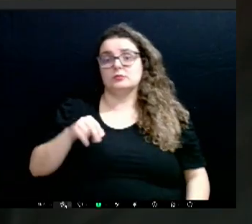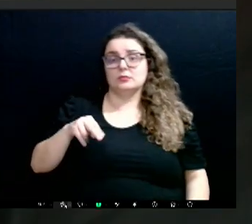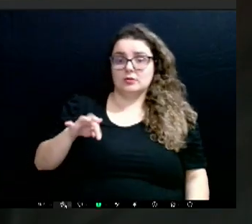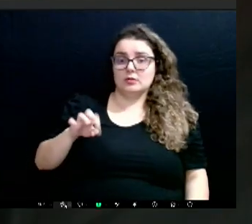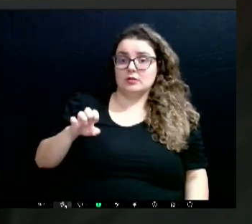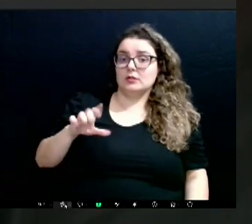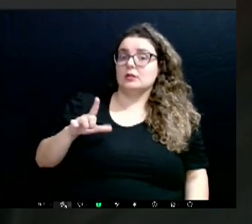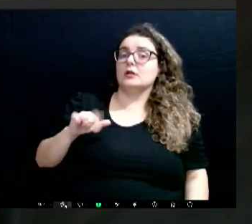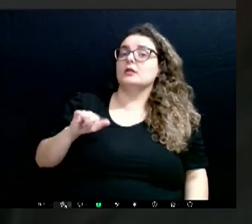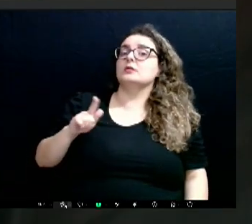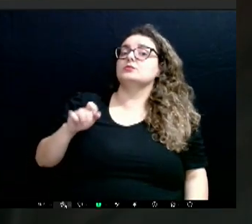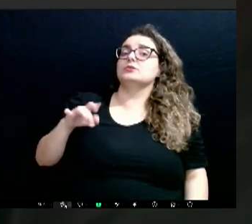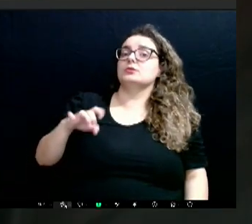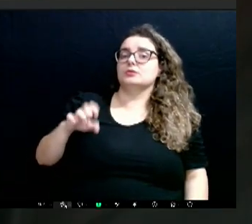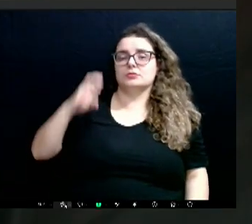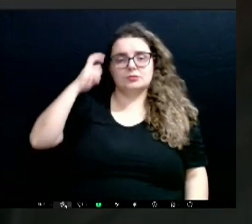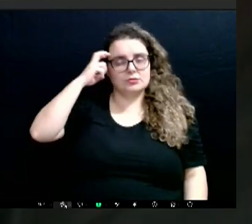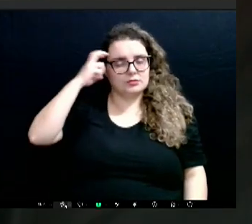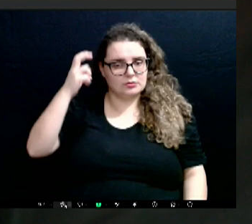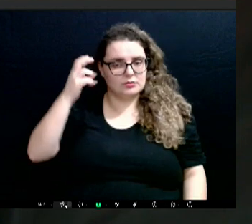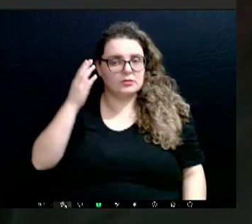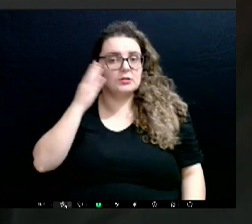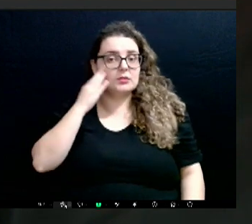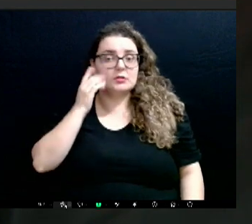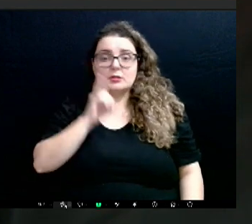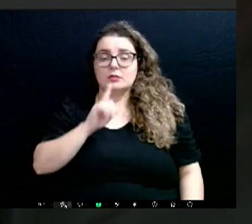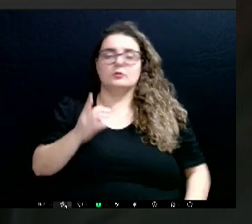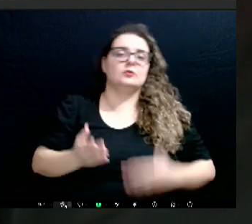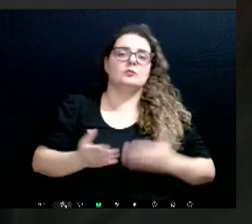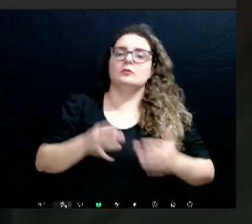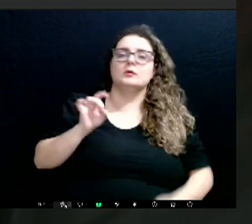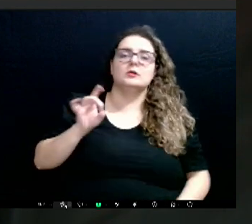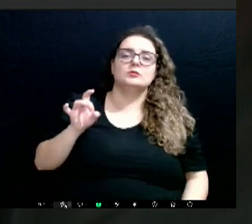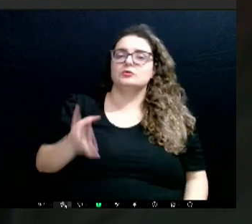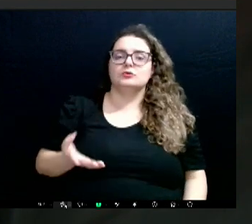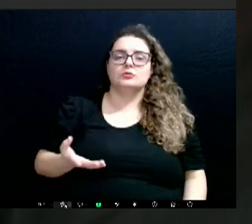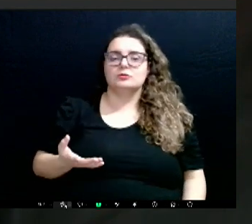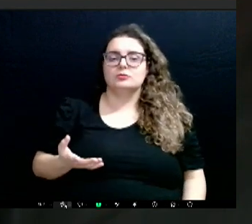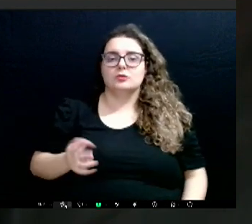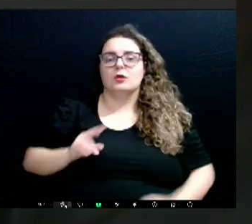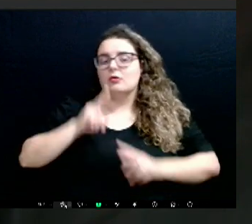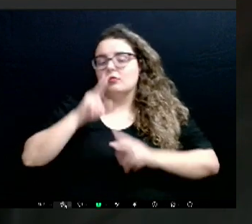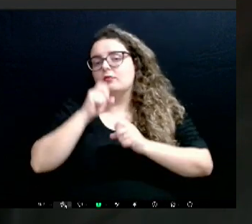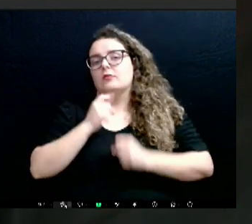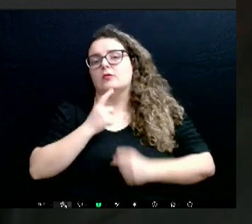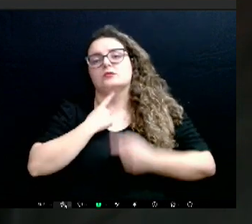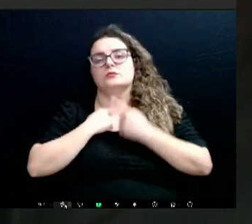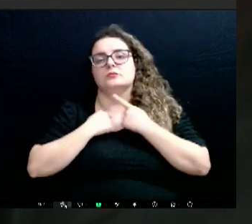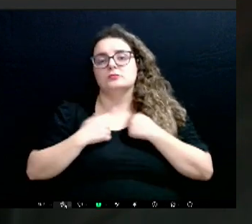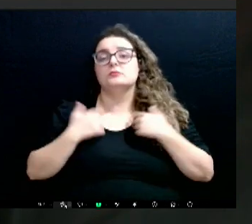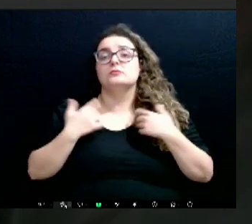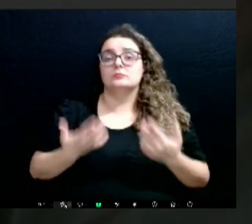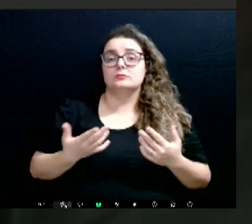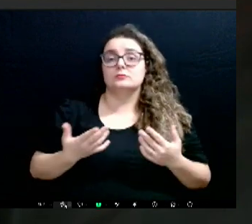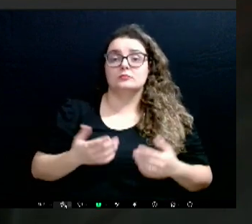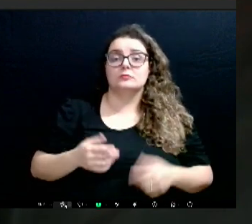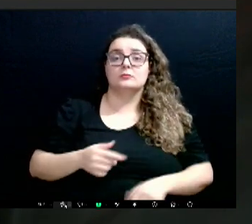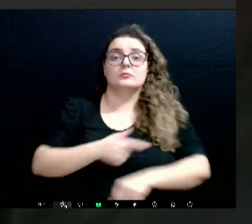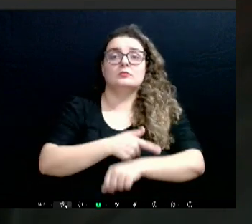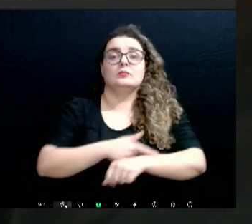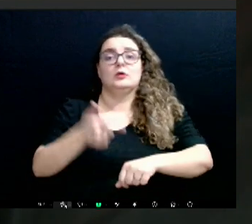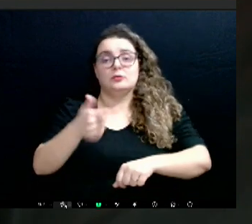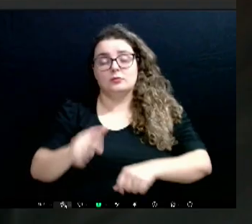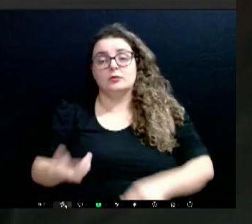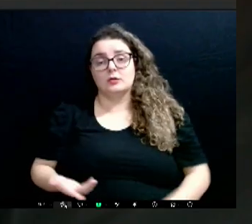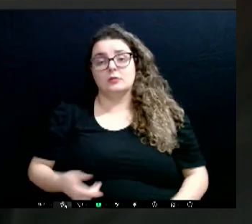inteligente. Então é importante entender que não se trata apenas de força de vontade, mas de uma reeducação. A gente precisa